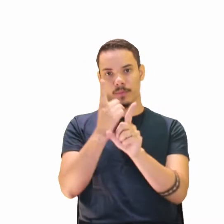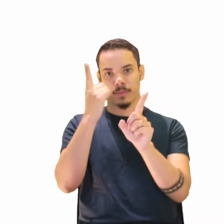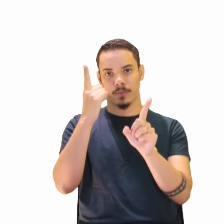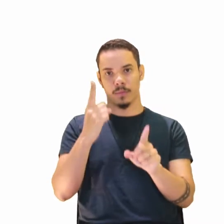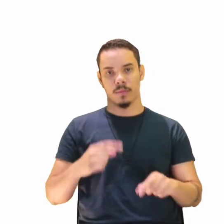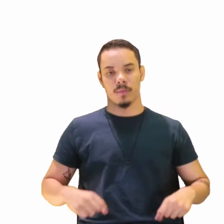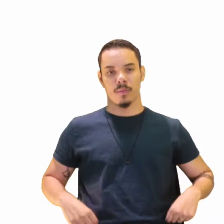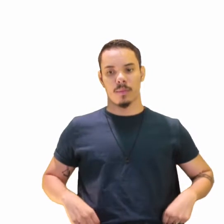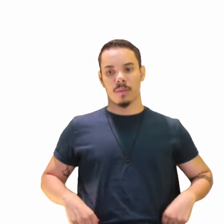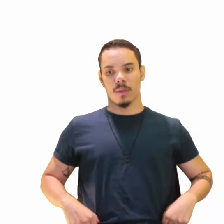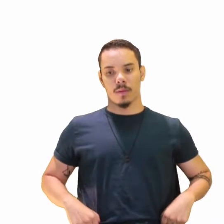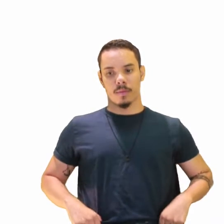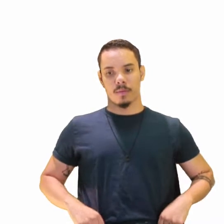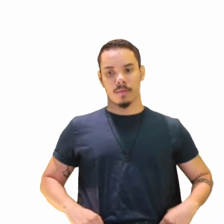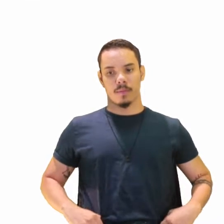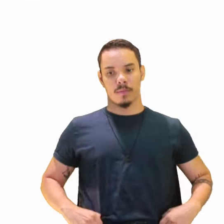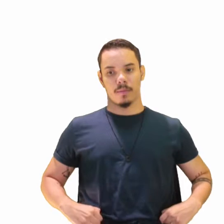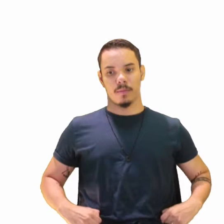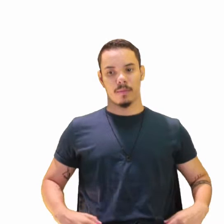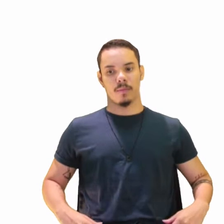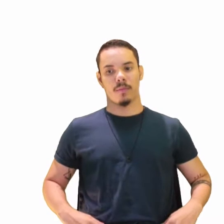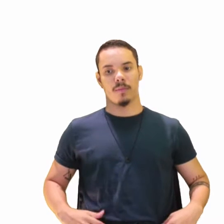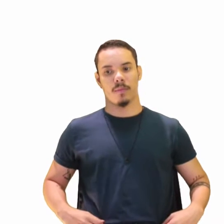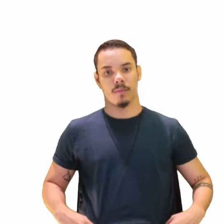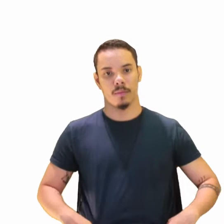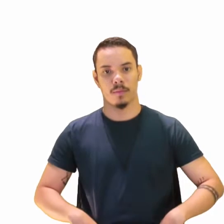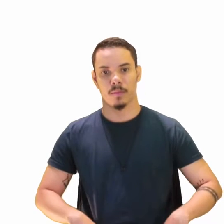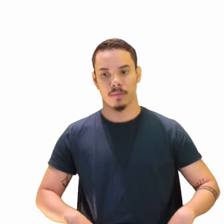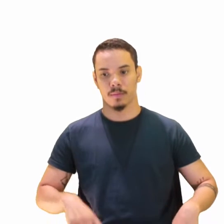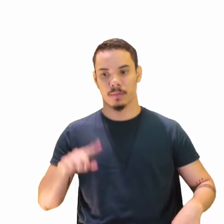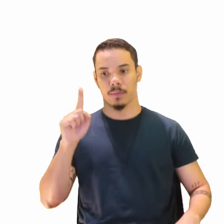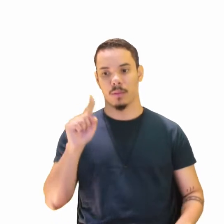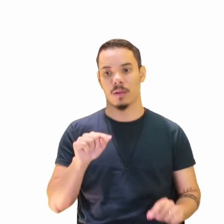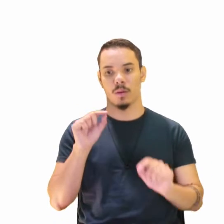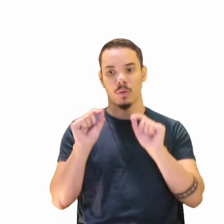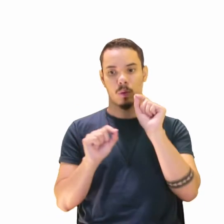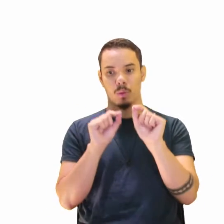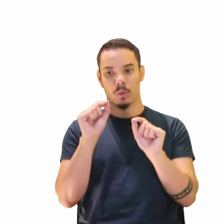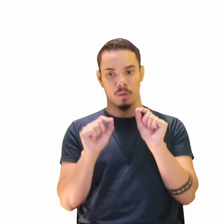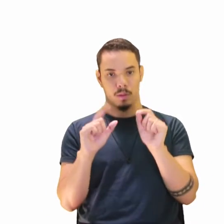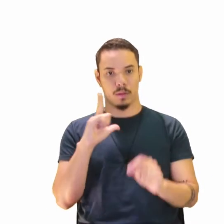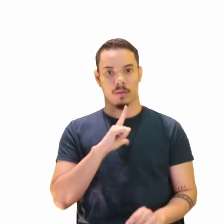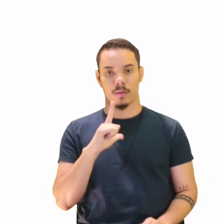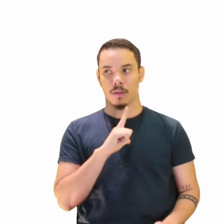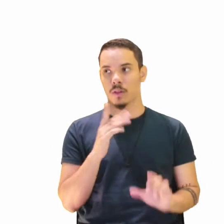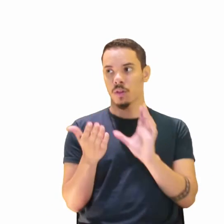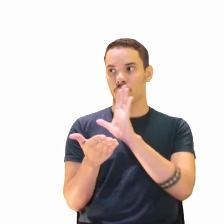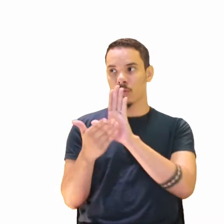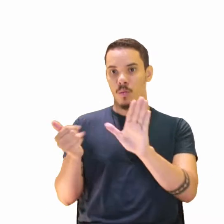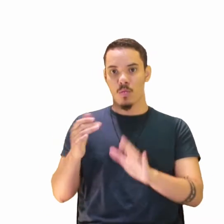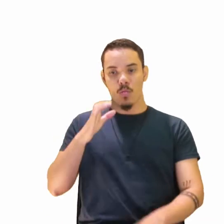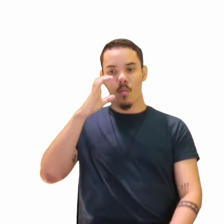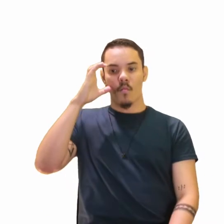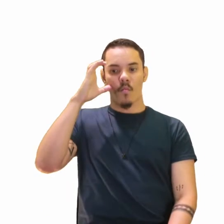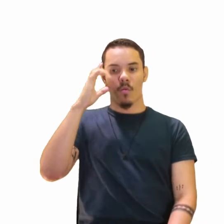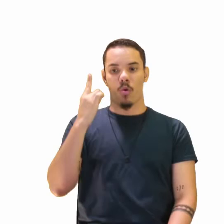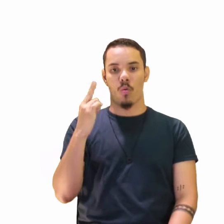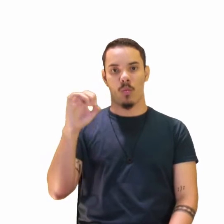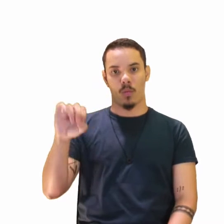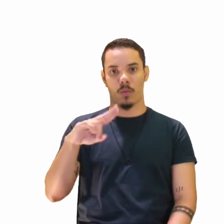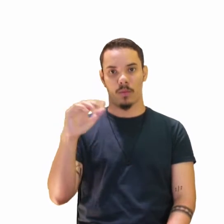assim, amadinha? O que é elipse? Trata-se de ocultamento, né, de uma ou mais palavras